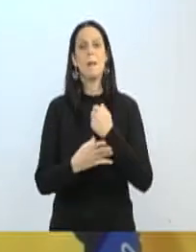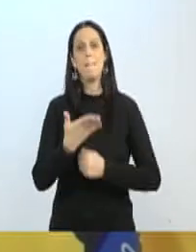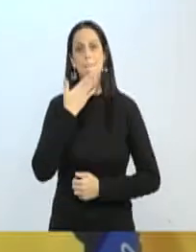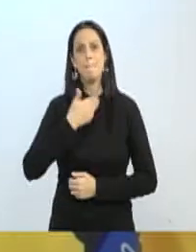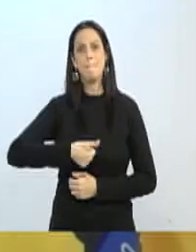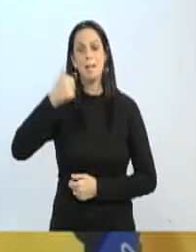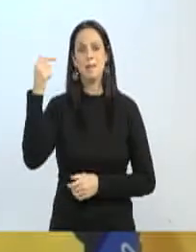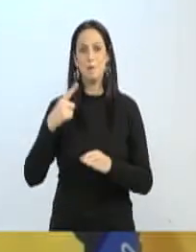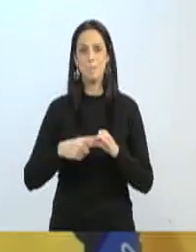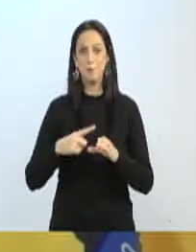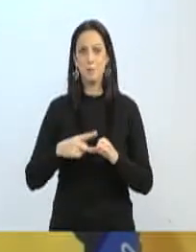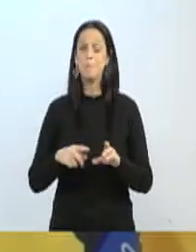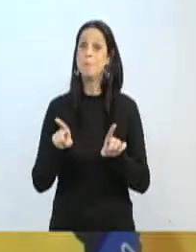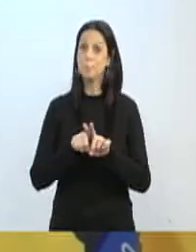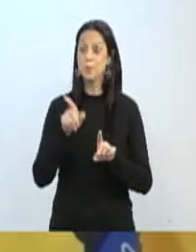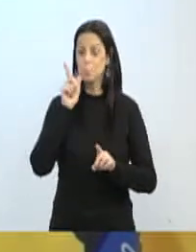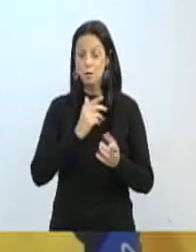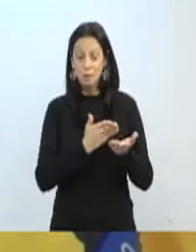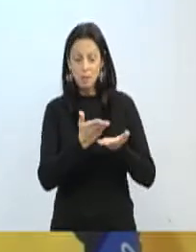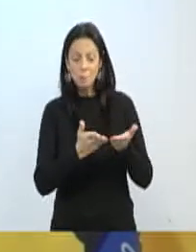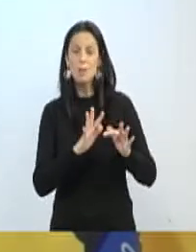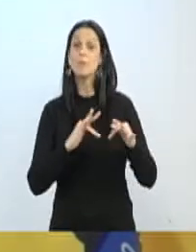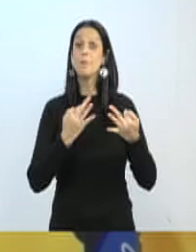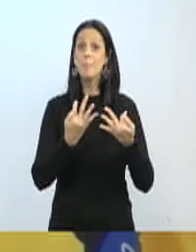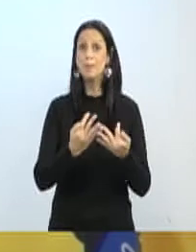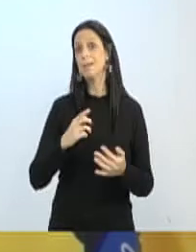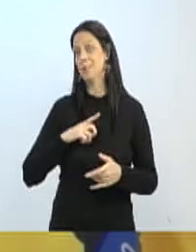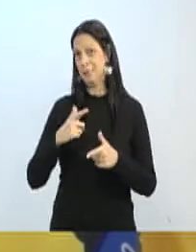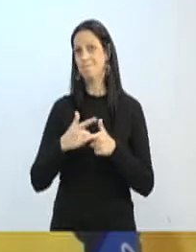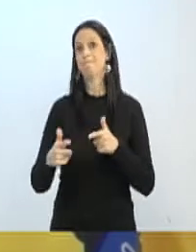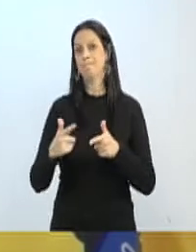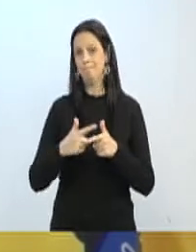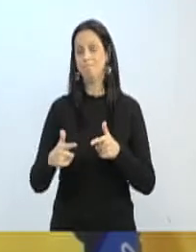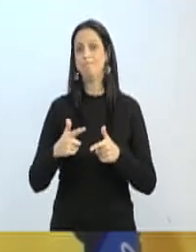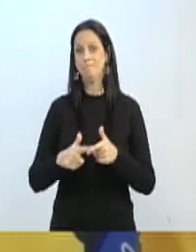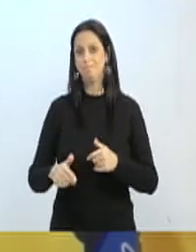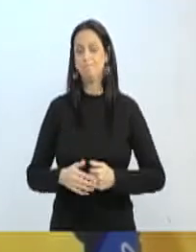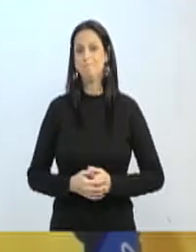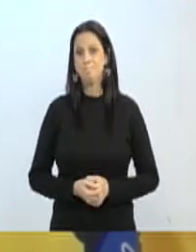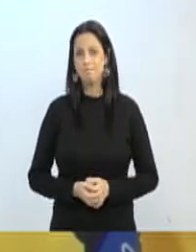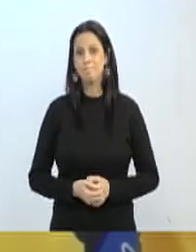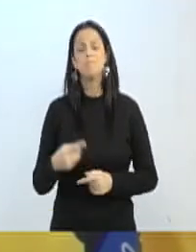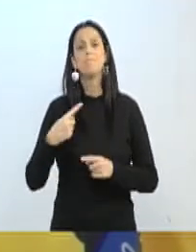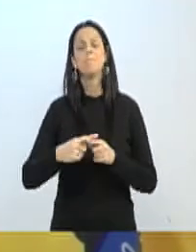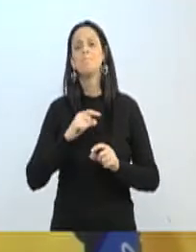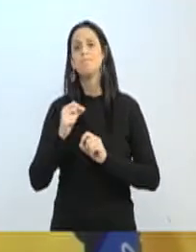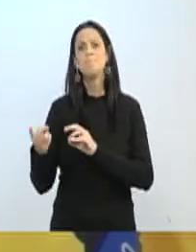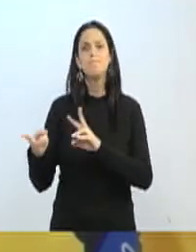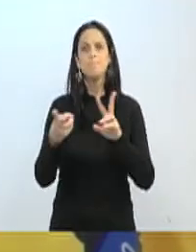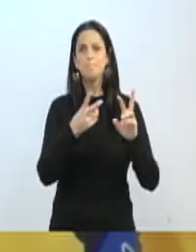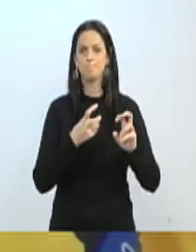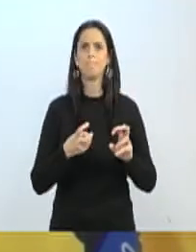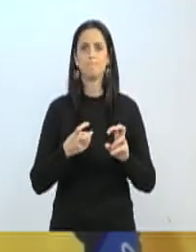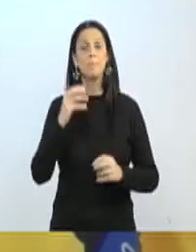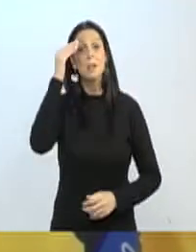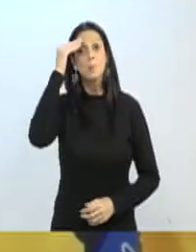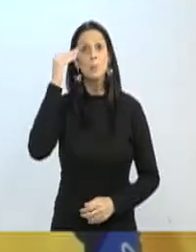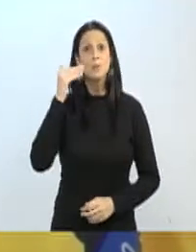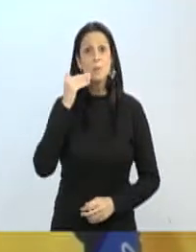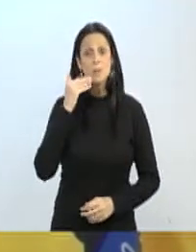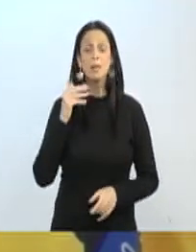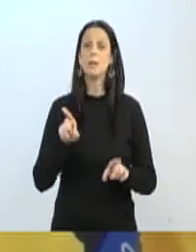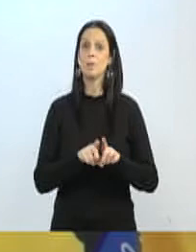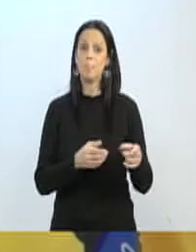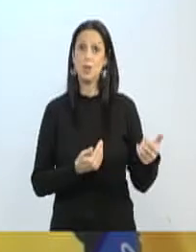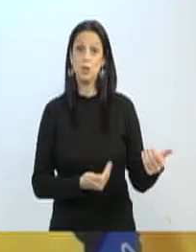conseguimos tratar as famílias atuais também por causa que nós observamos que os adolescentes e jovens